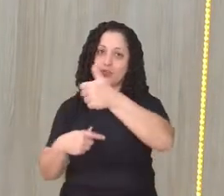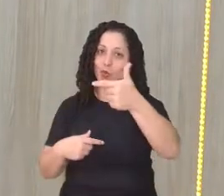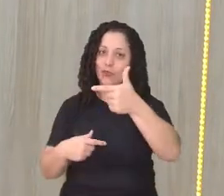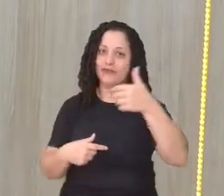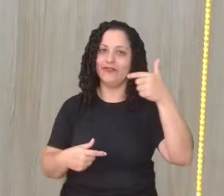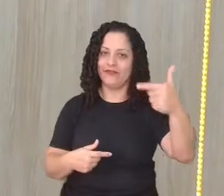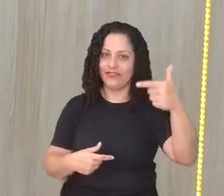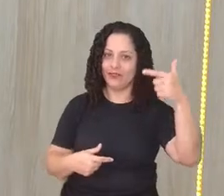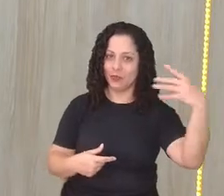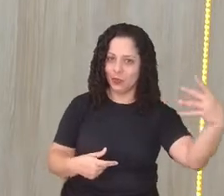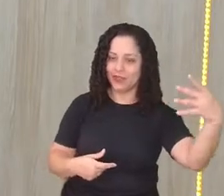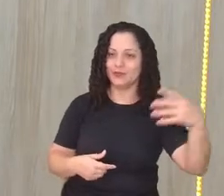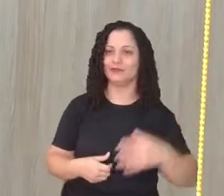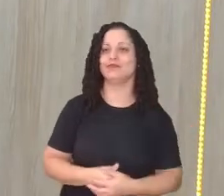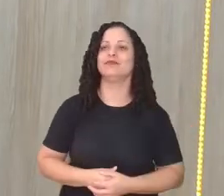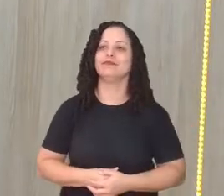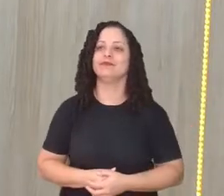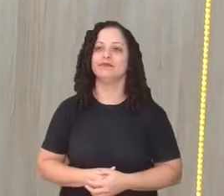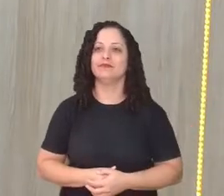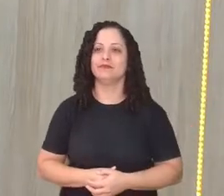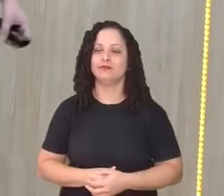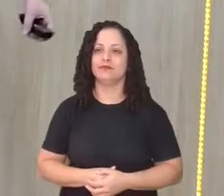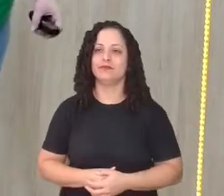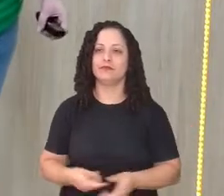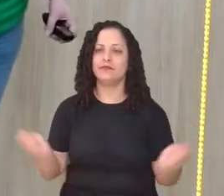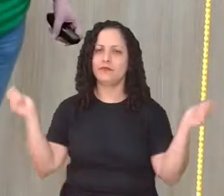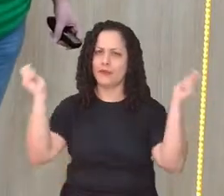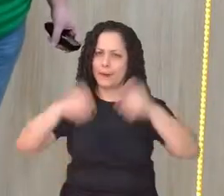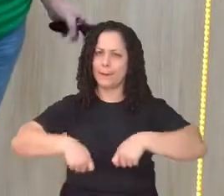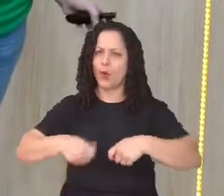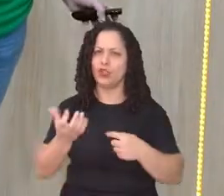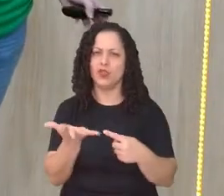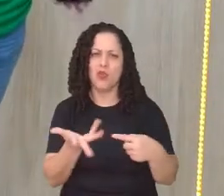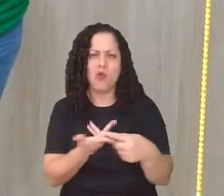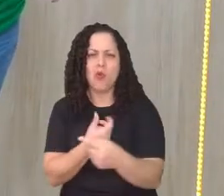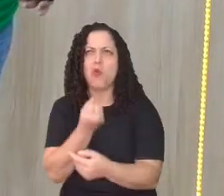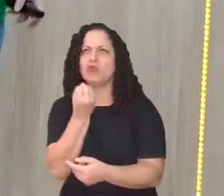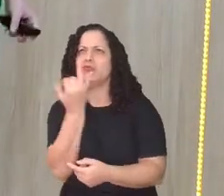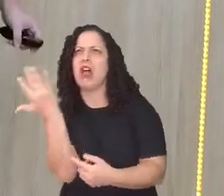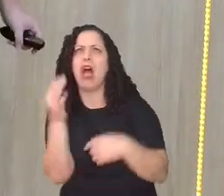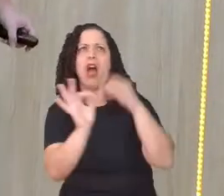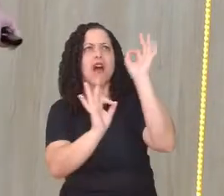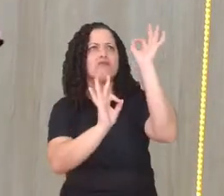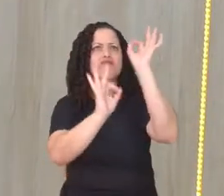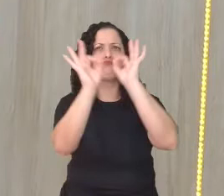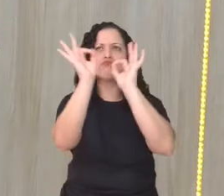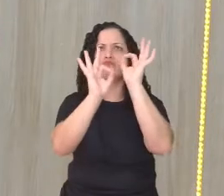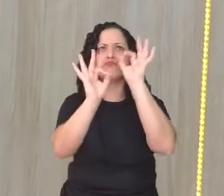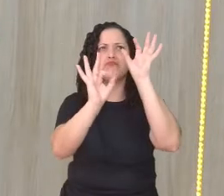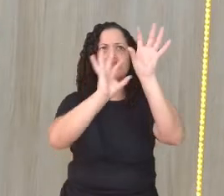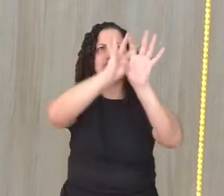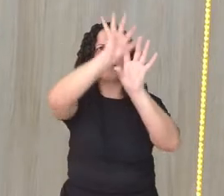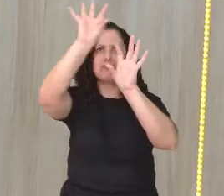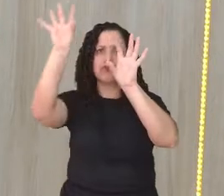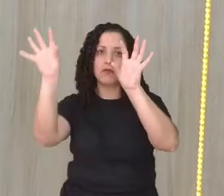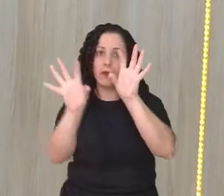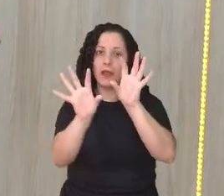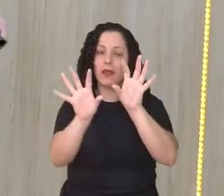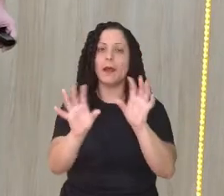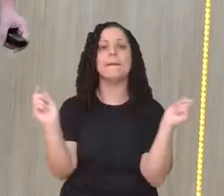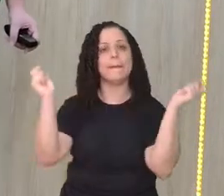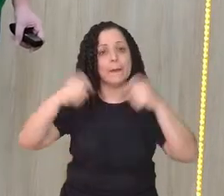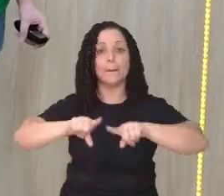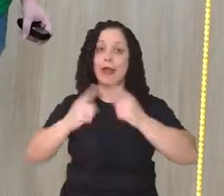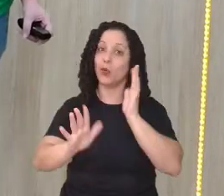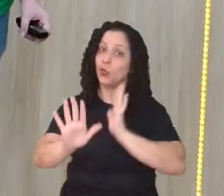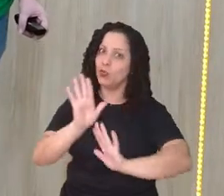25, 26. Posso contar assim? Pode. Você conta do jeito que você quiser. Agora, cuidado para não se